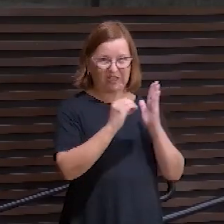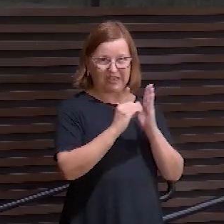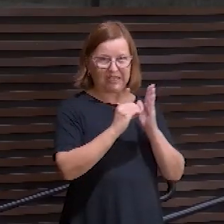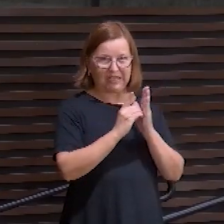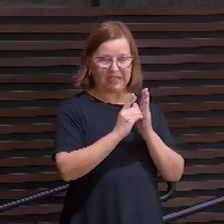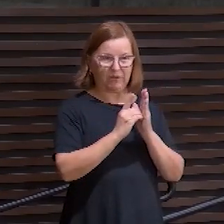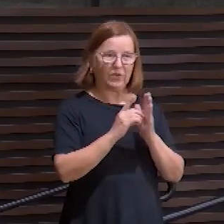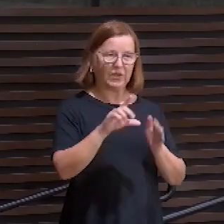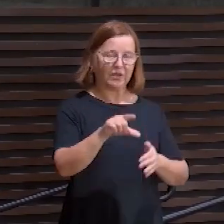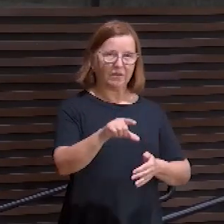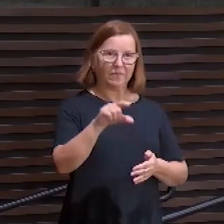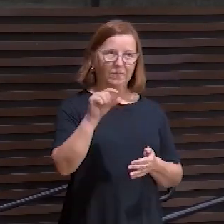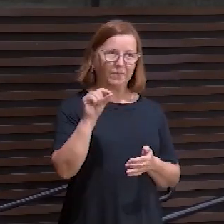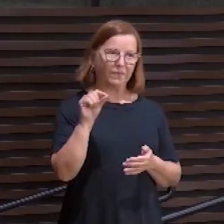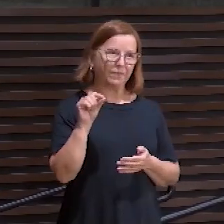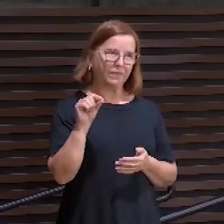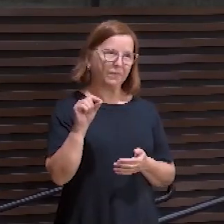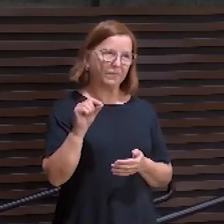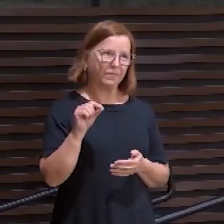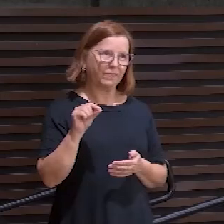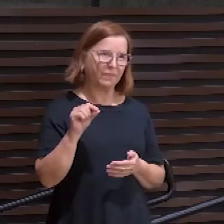decide